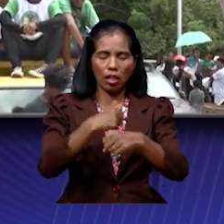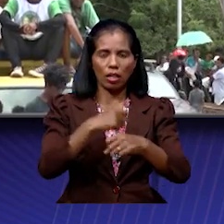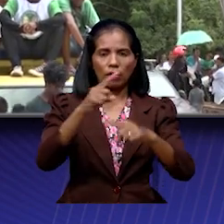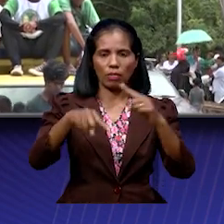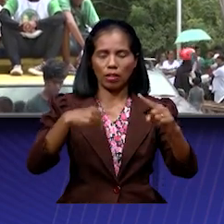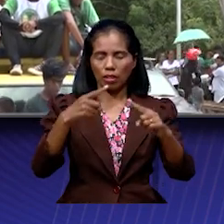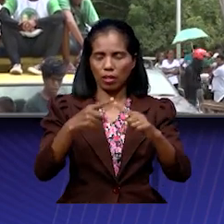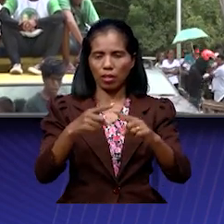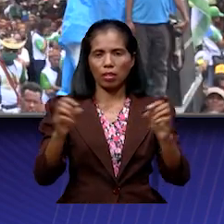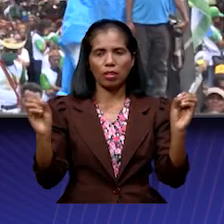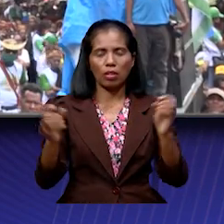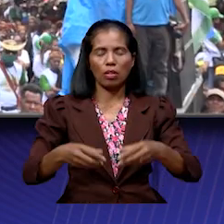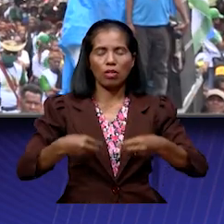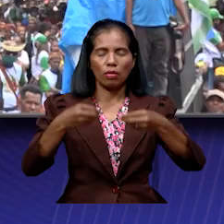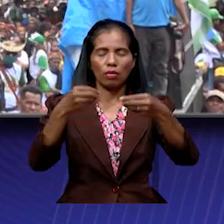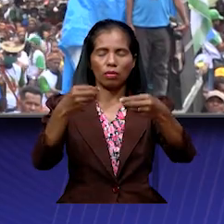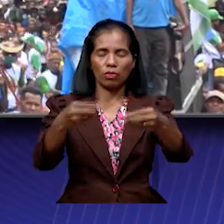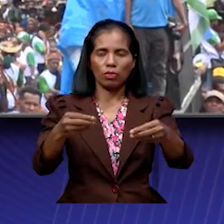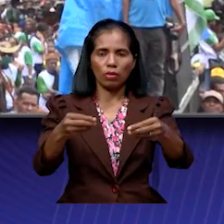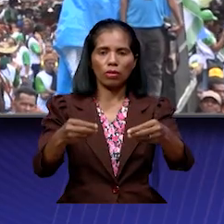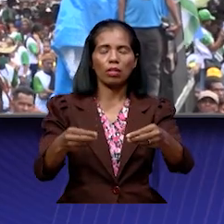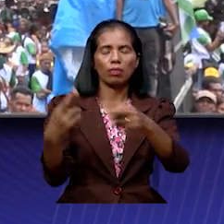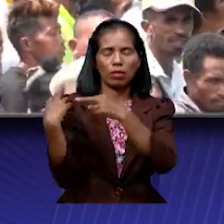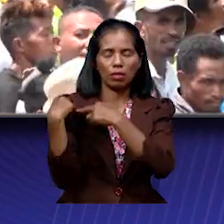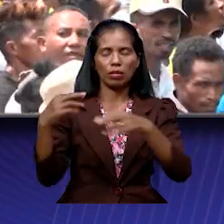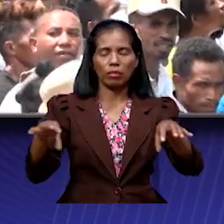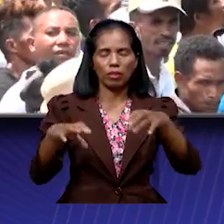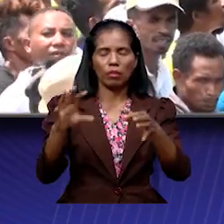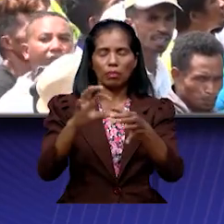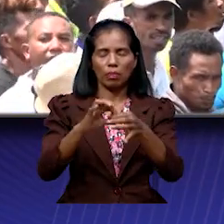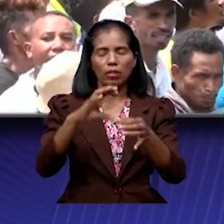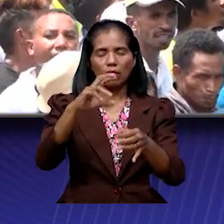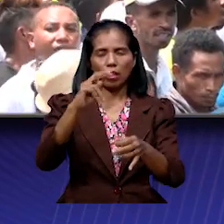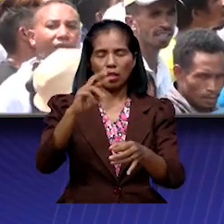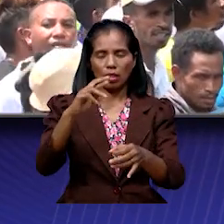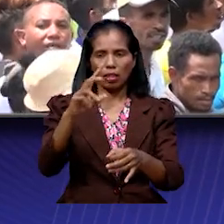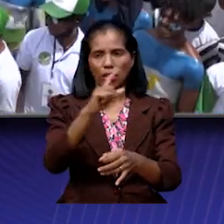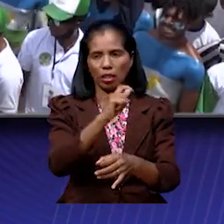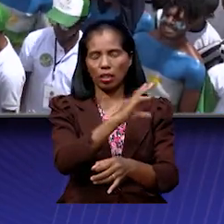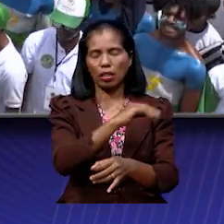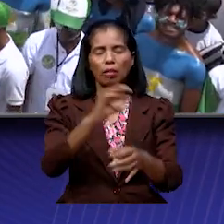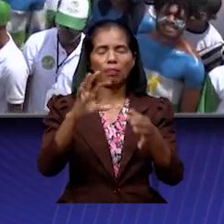nega, for posse para membros NRT e membros ponto.